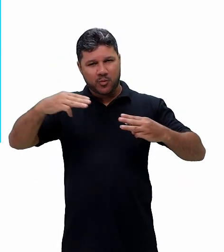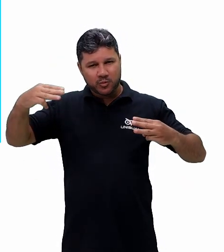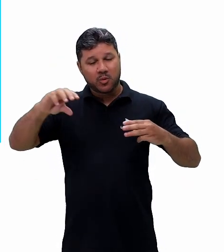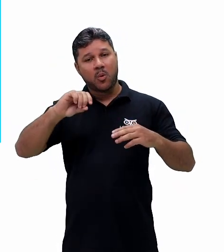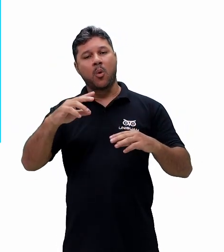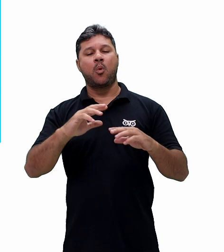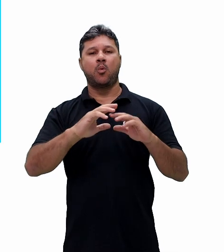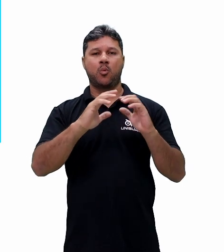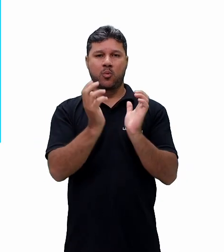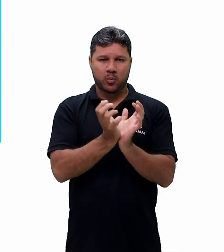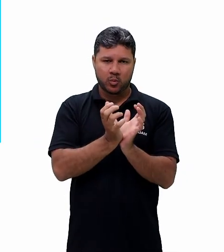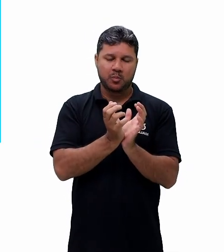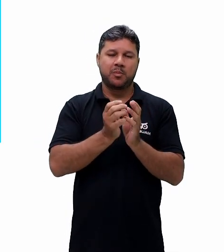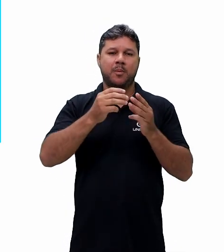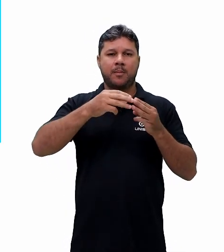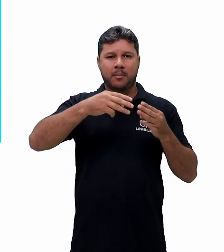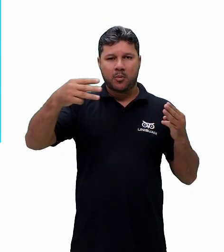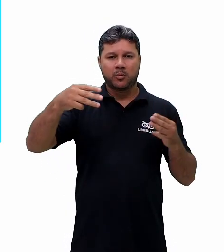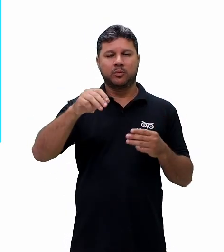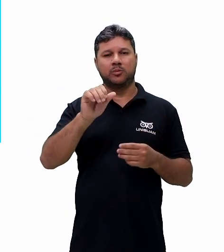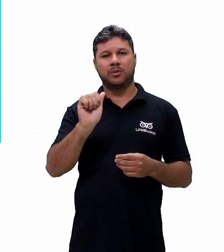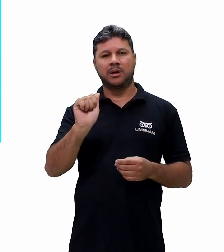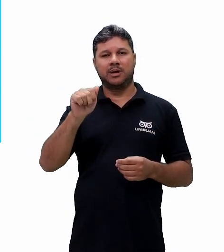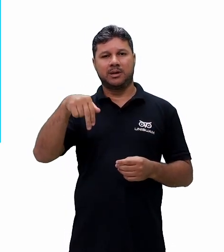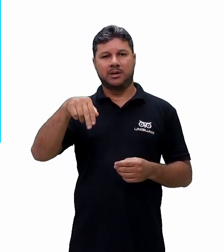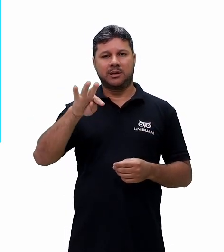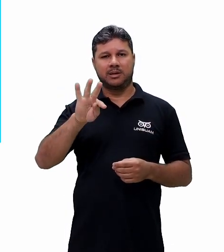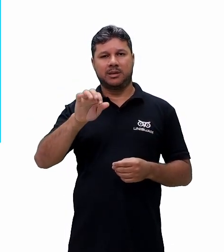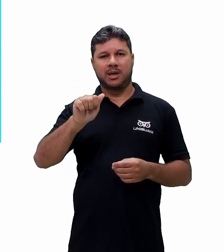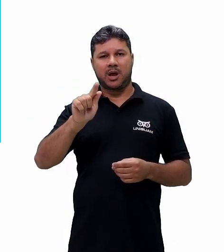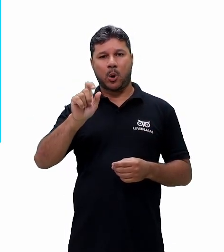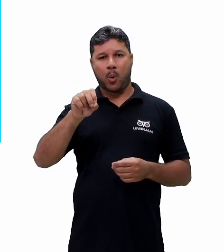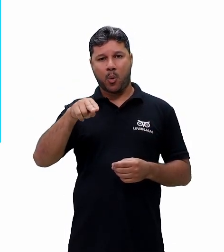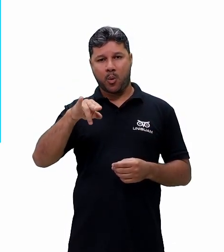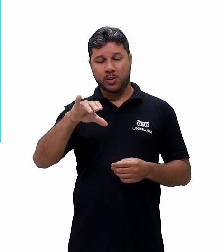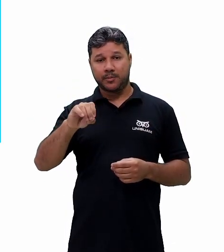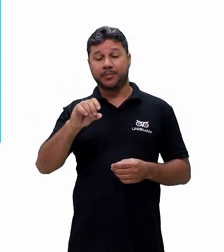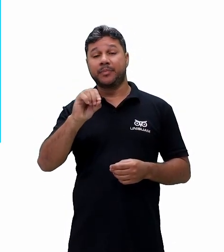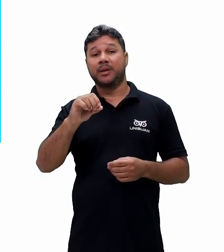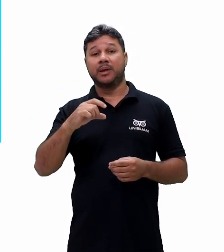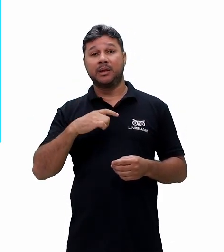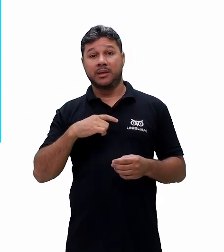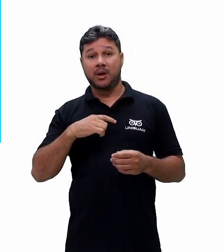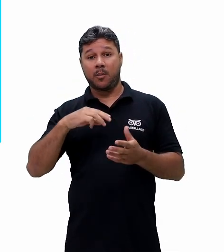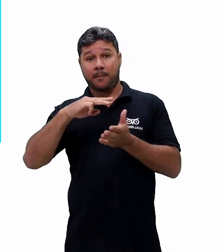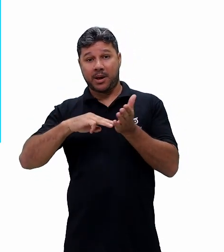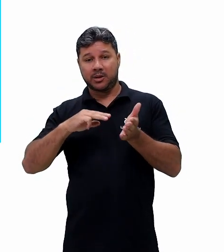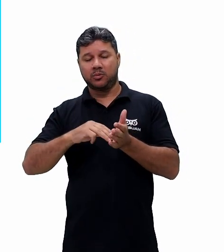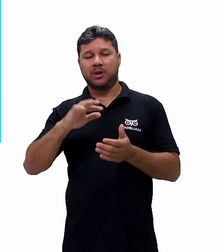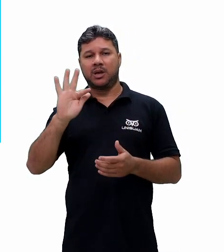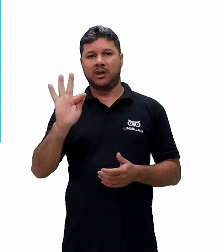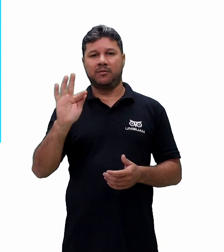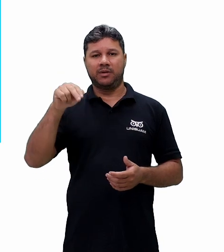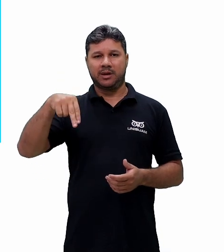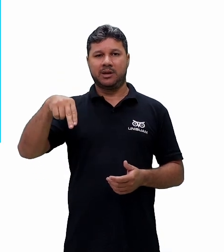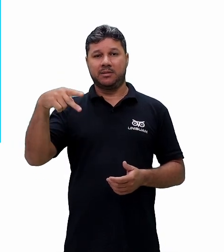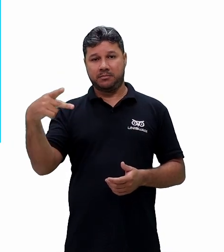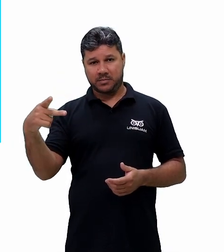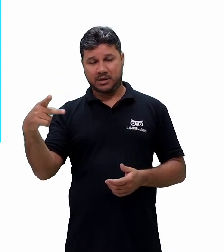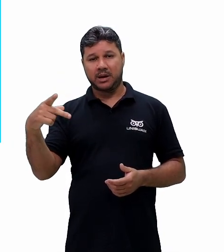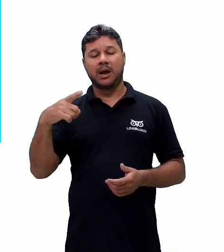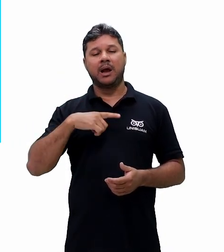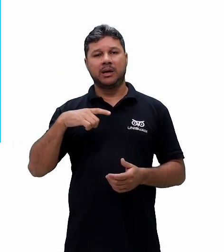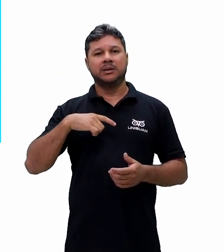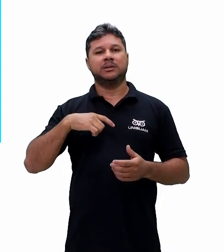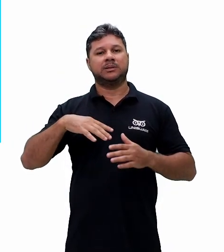ou para o grupamento muscular antagônico. Então, No método FNP, eu